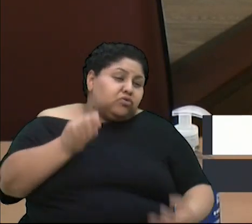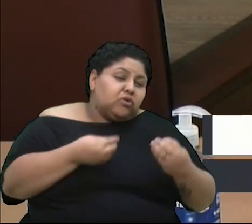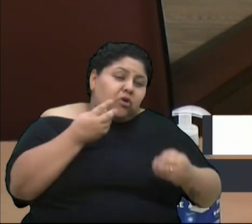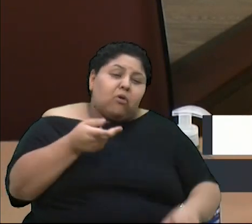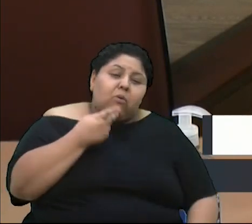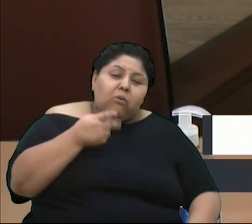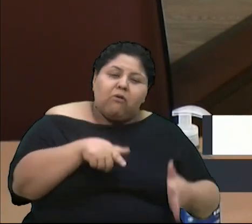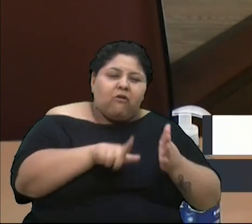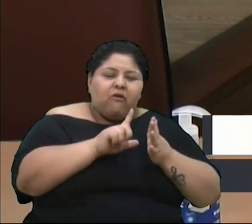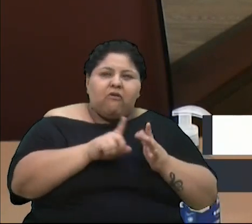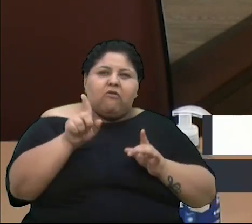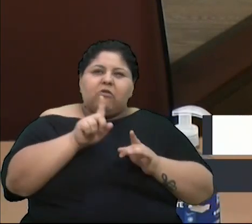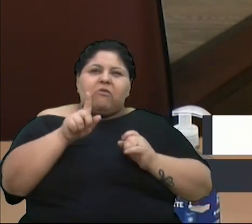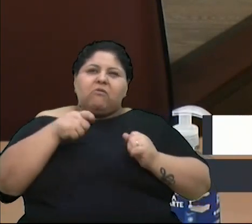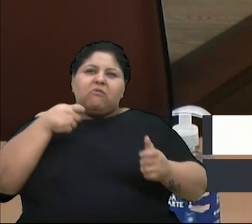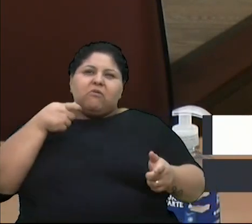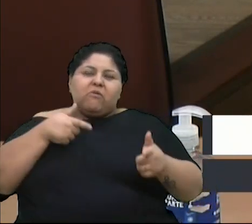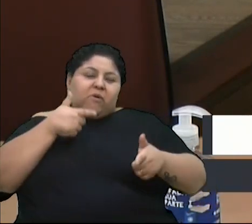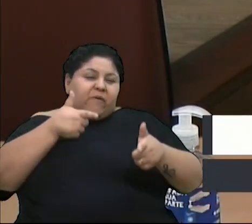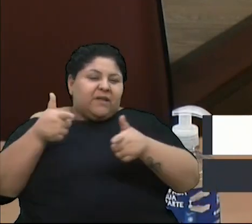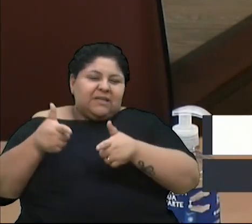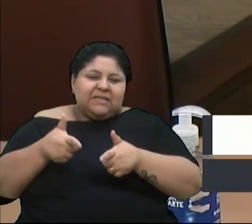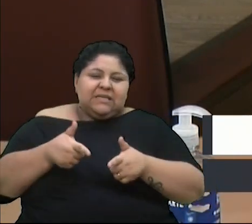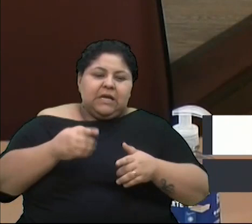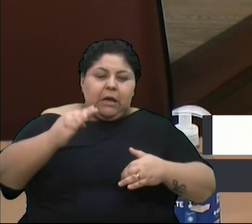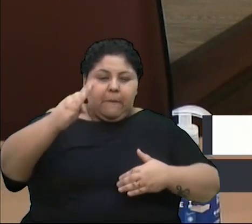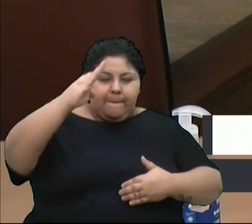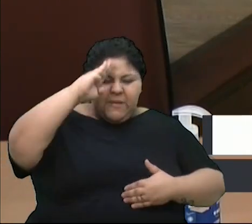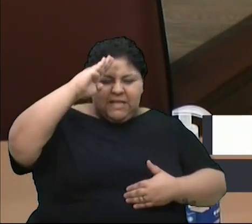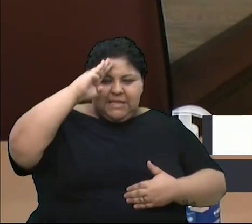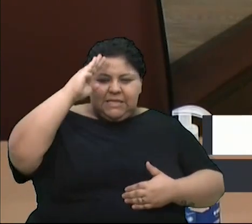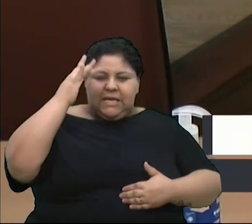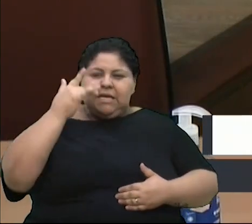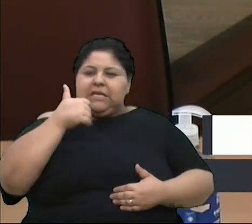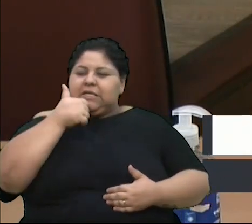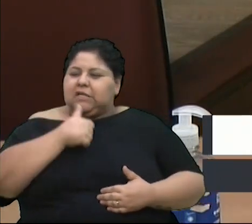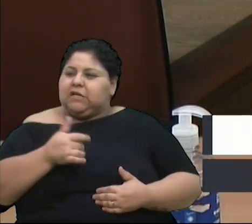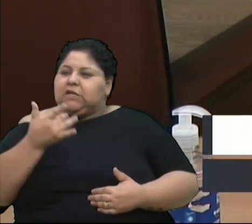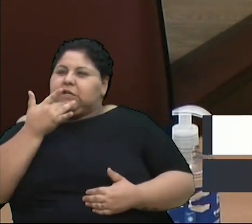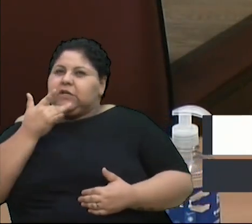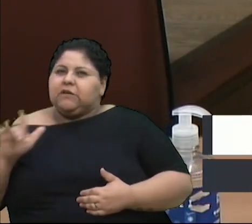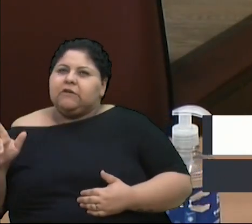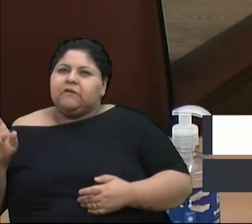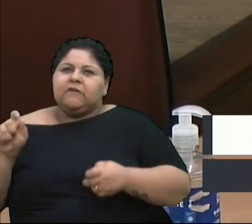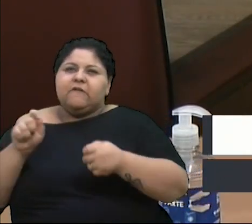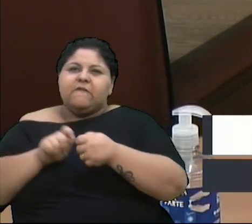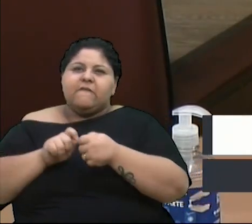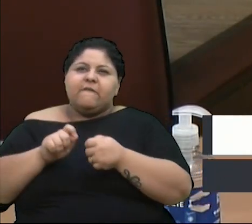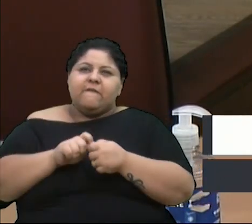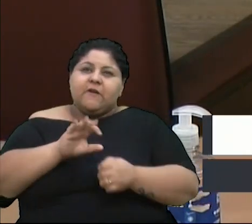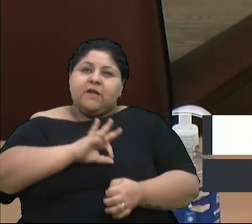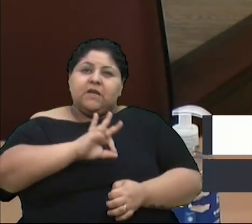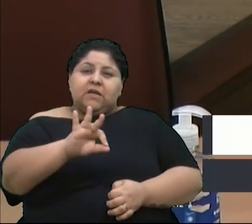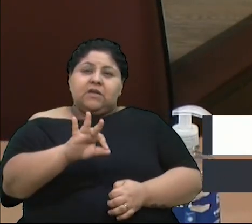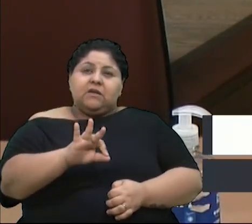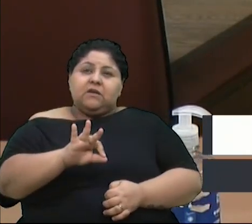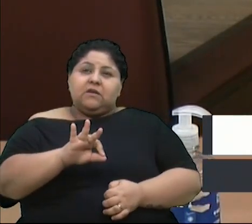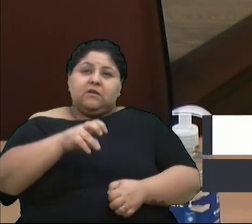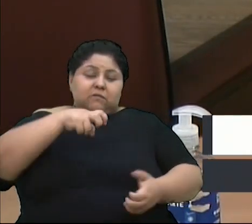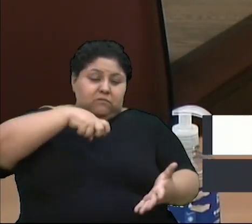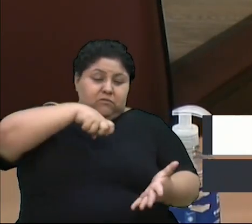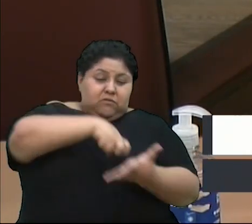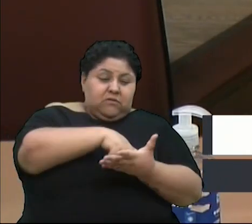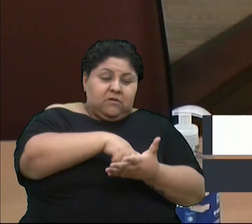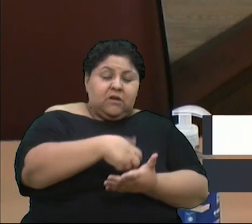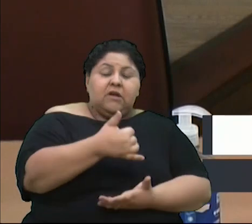aqui, não é um ataque entre militares, crianças, mulheres, civis sendo feito de reféns. É muito triste